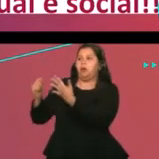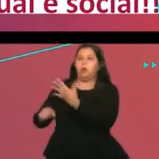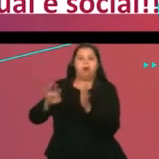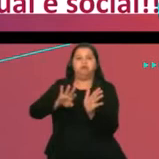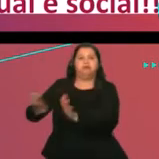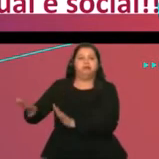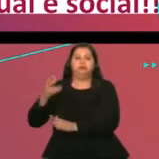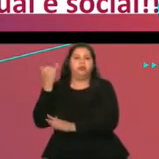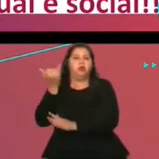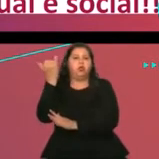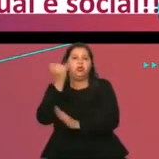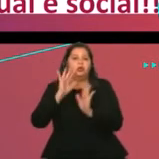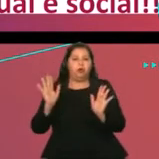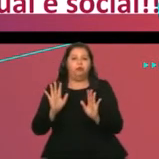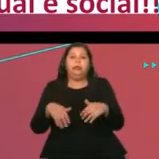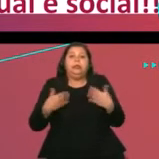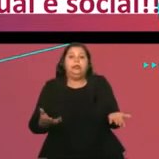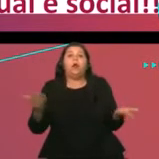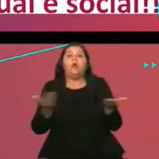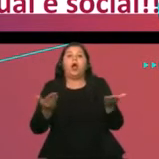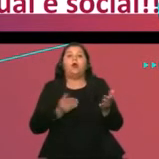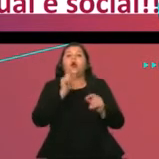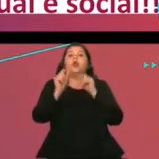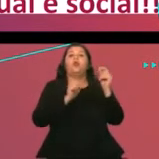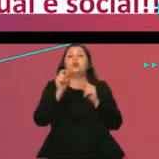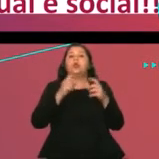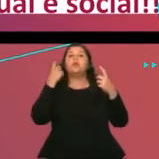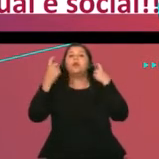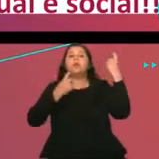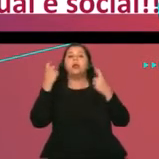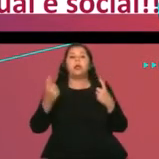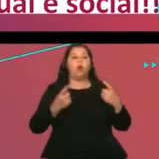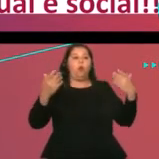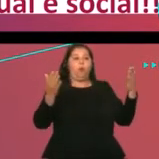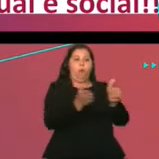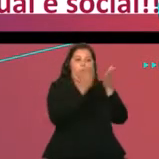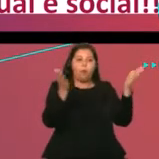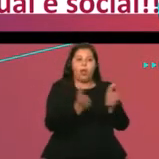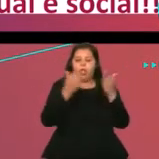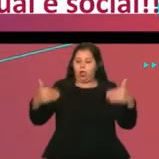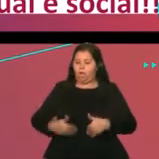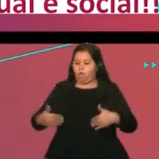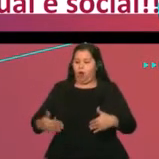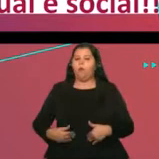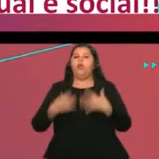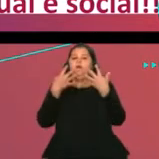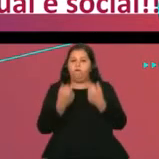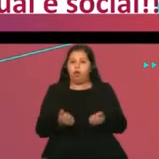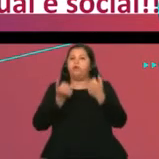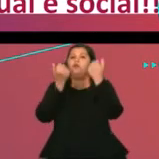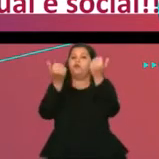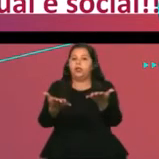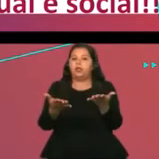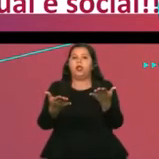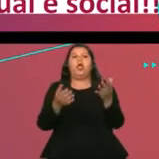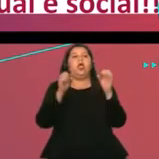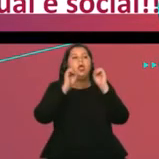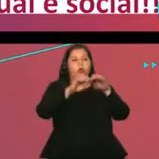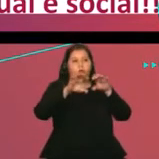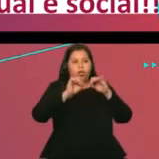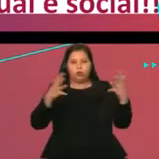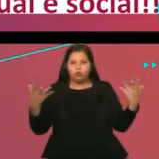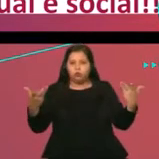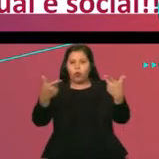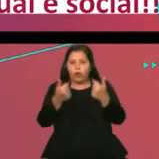vamos acabar com a pobreza extrema EA fome vamos oferecer Educação de qualidade ao longo da vida